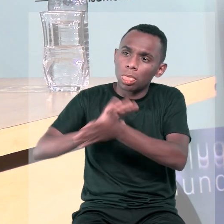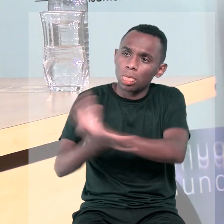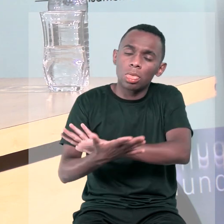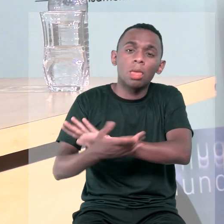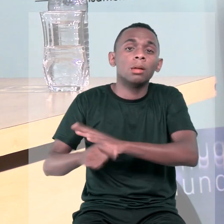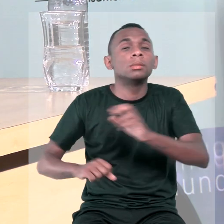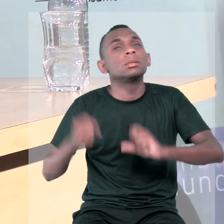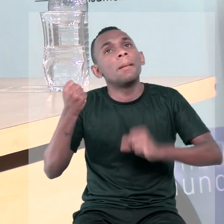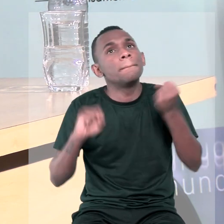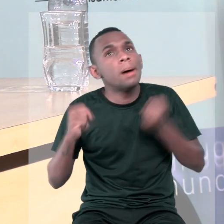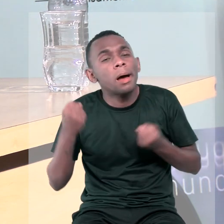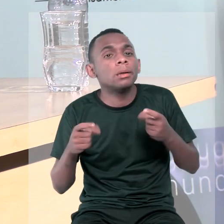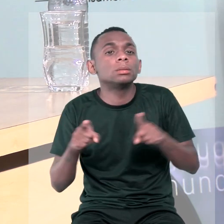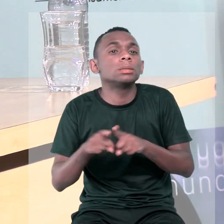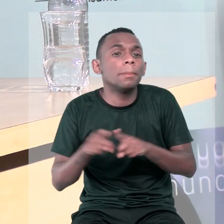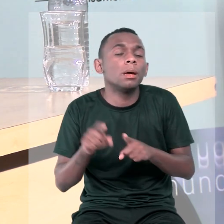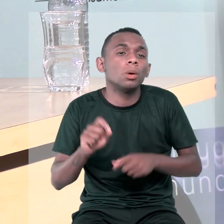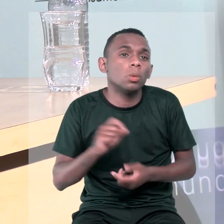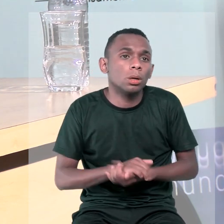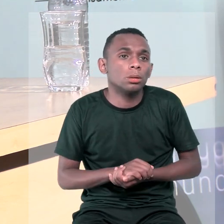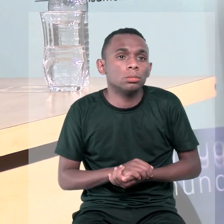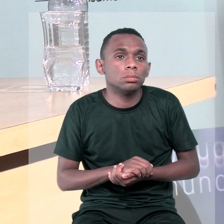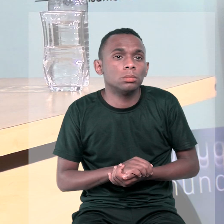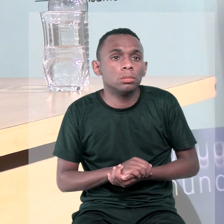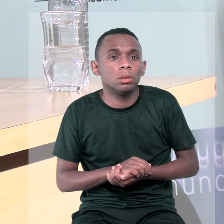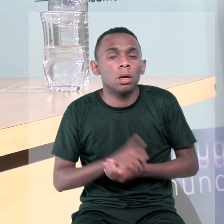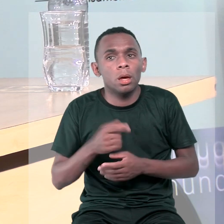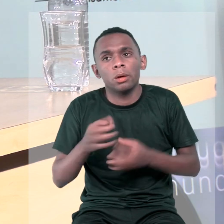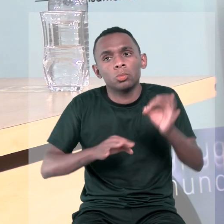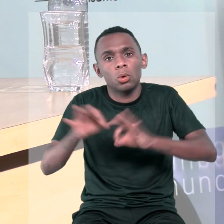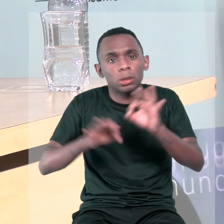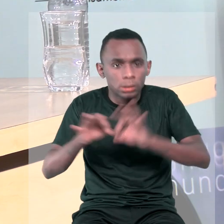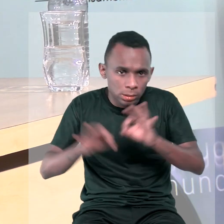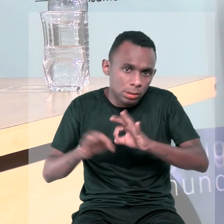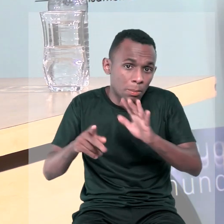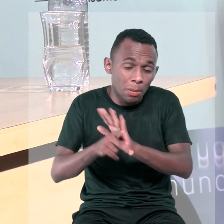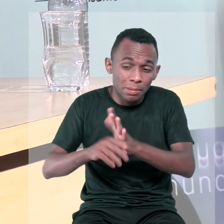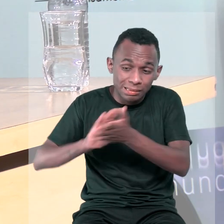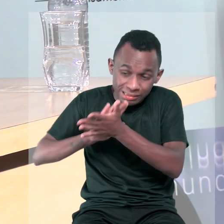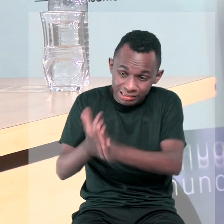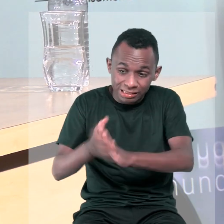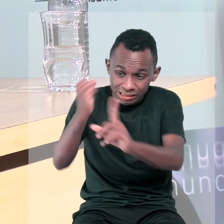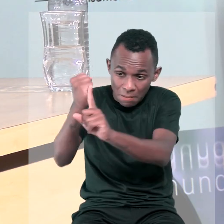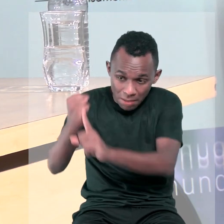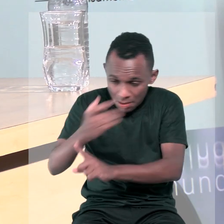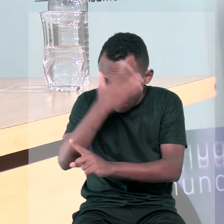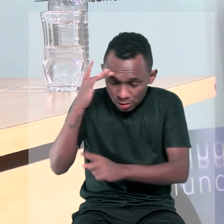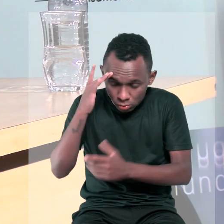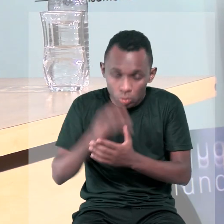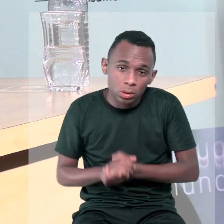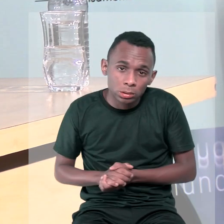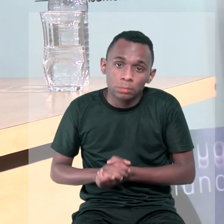Arendt que transparecia, né, na personagem do Eichmann. A